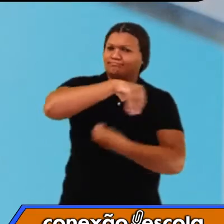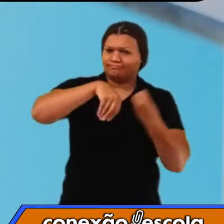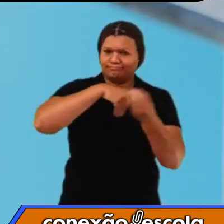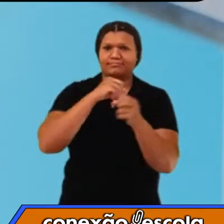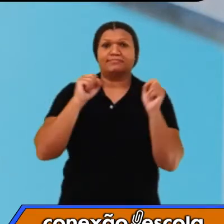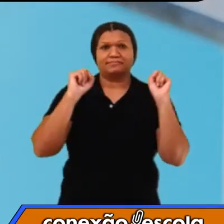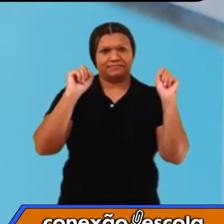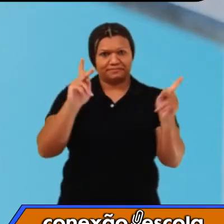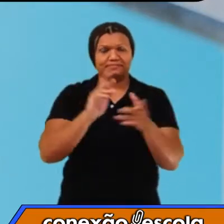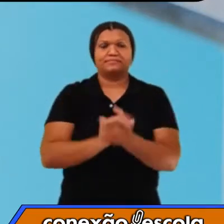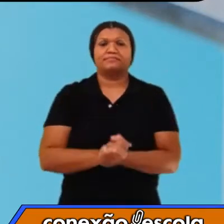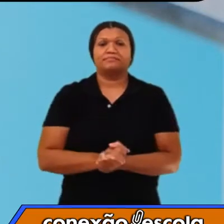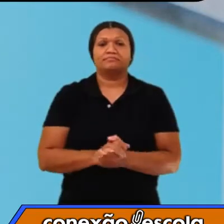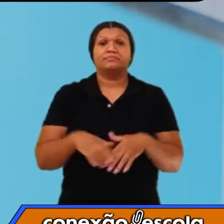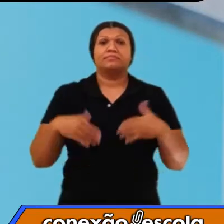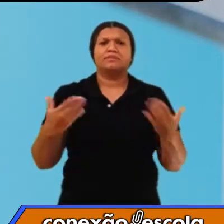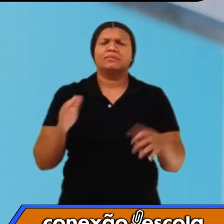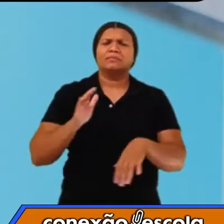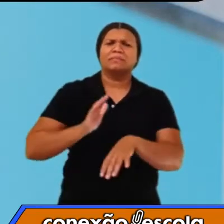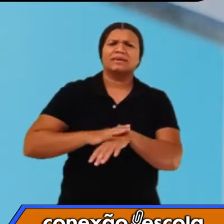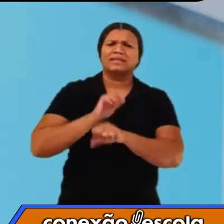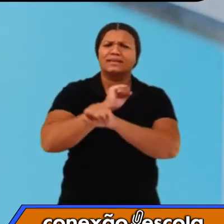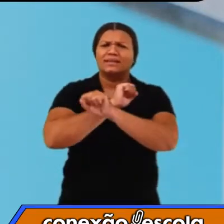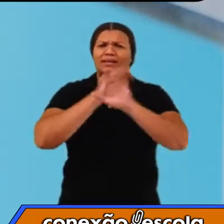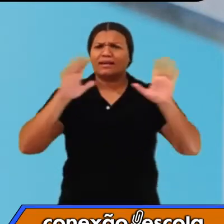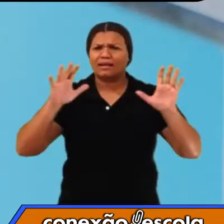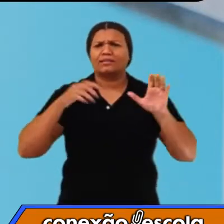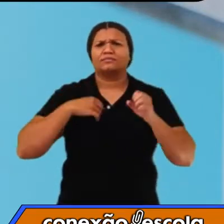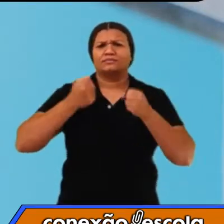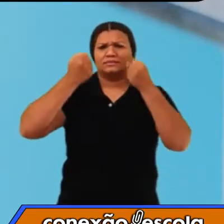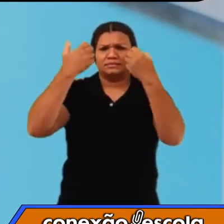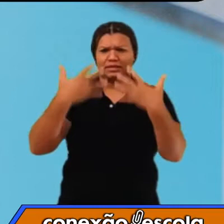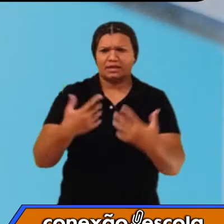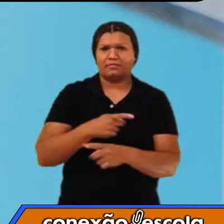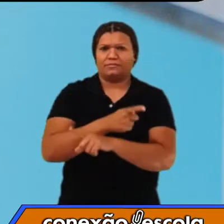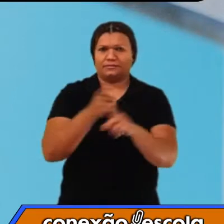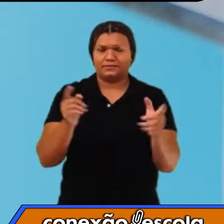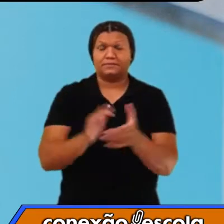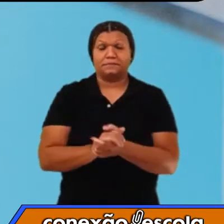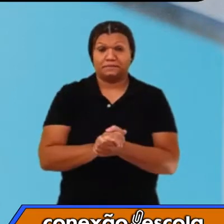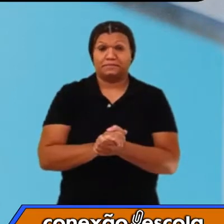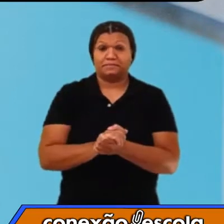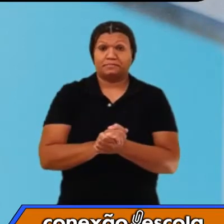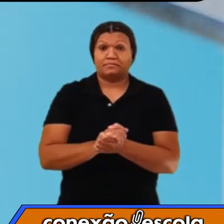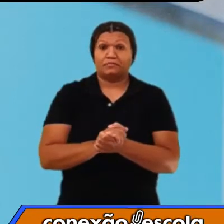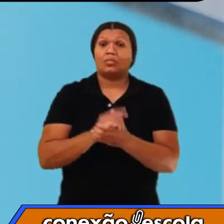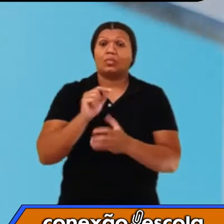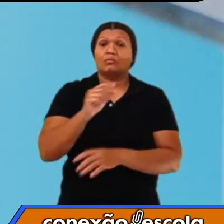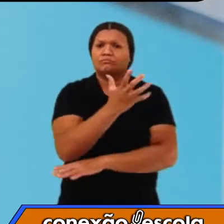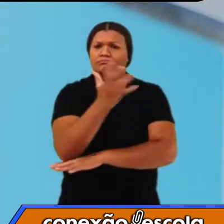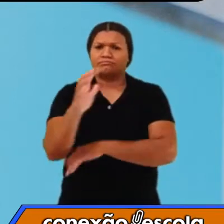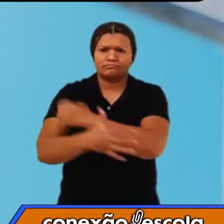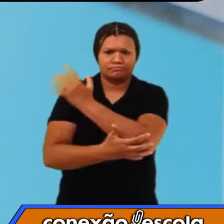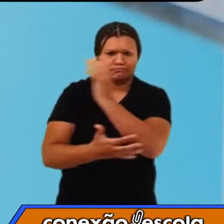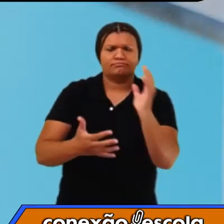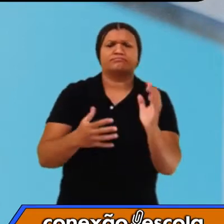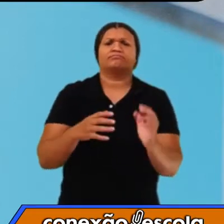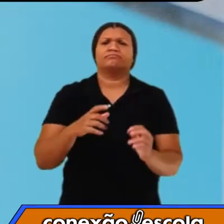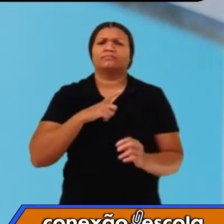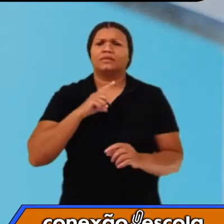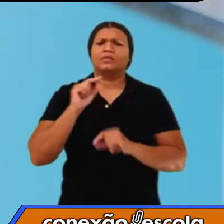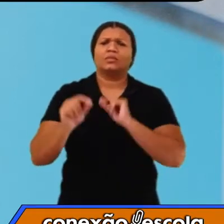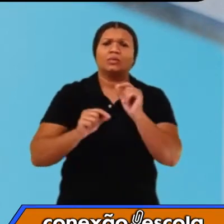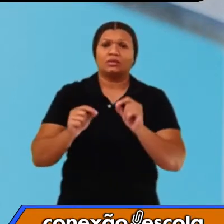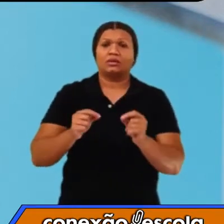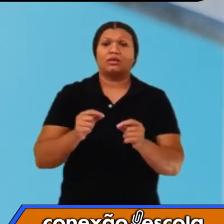então sintetizar para ficar mais claro na nossa aula de hoje. O meio ambiente constitui-se então como